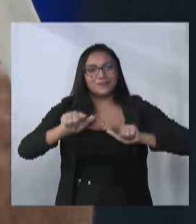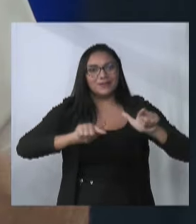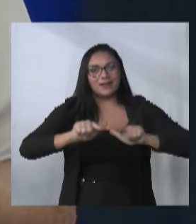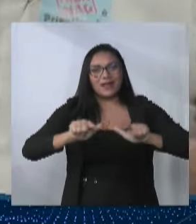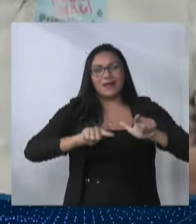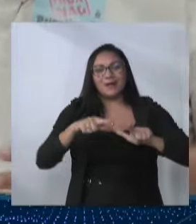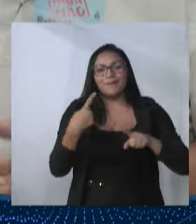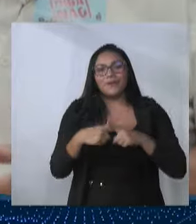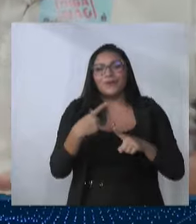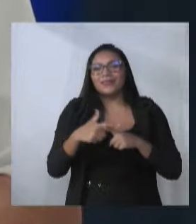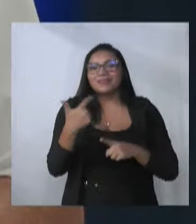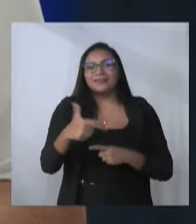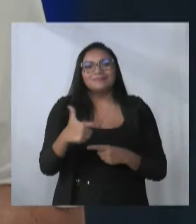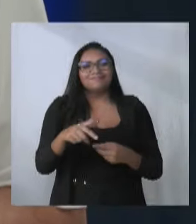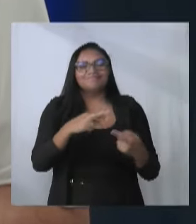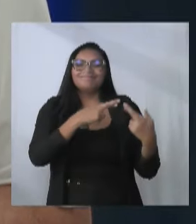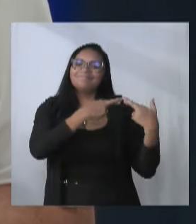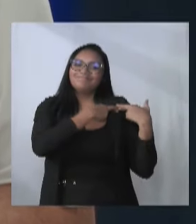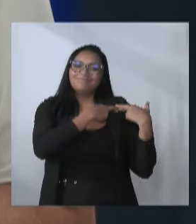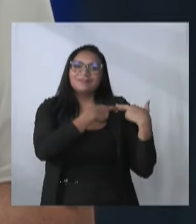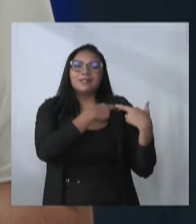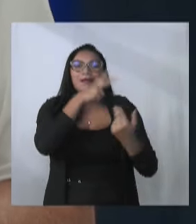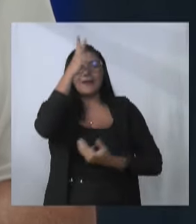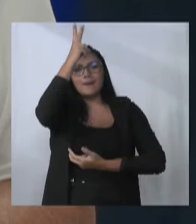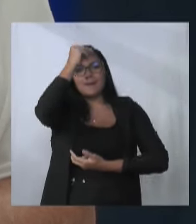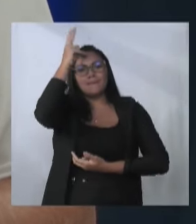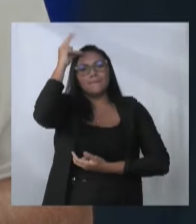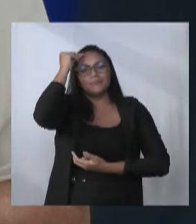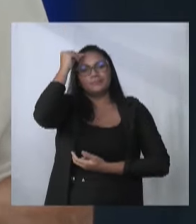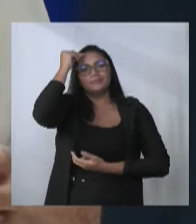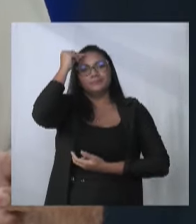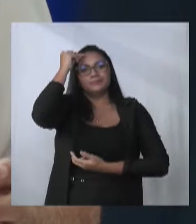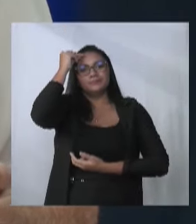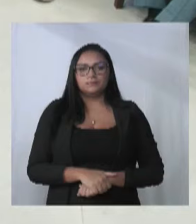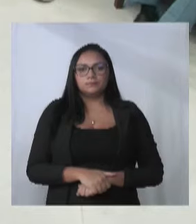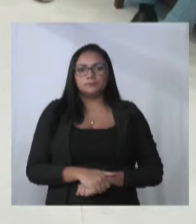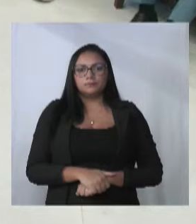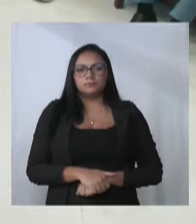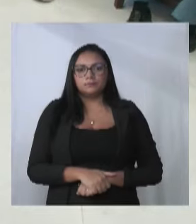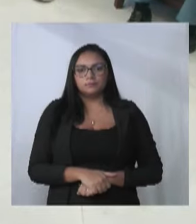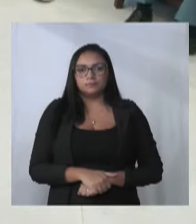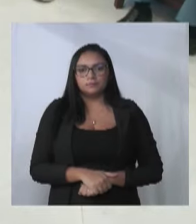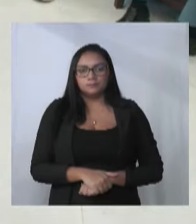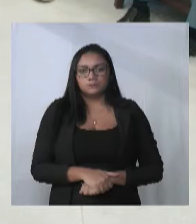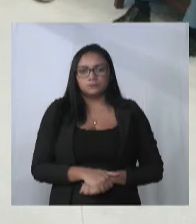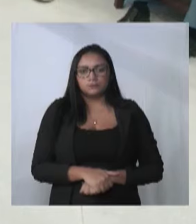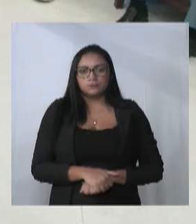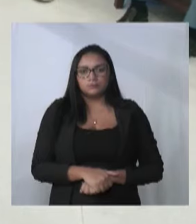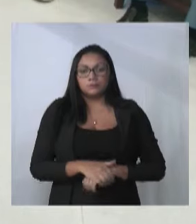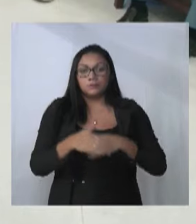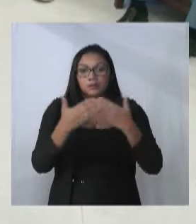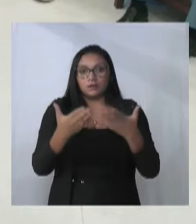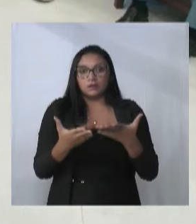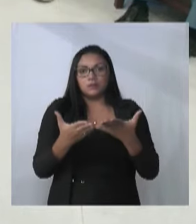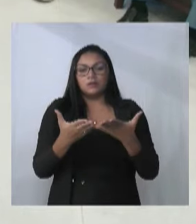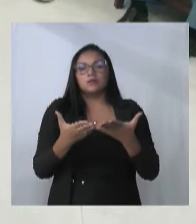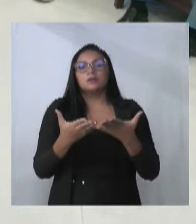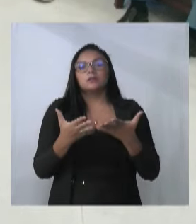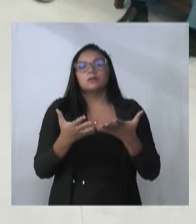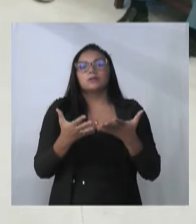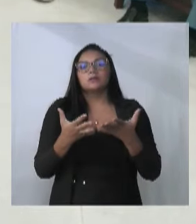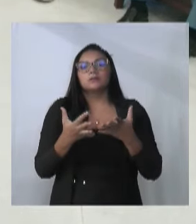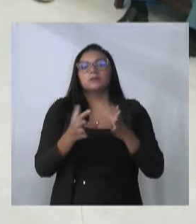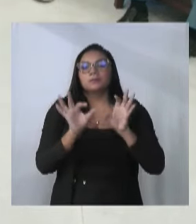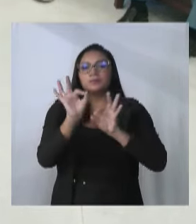da irresponsabilidade da prefeitura no trato dessa questão. A sua gestão na prefeitura